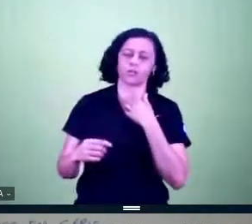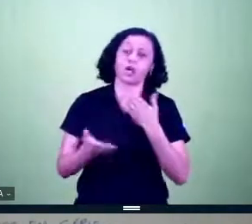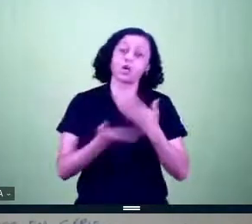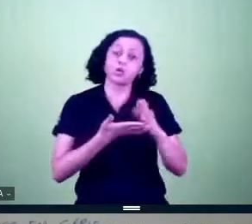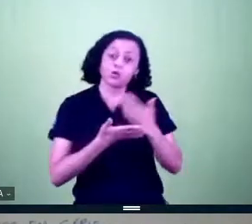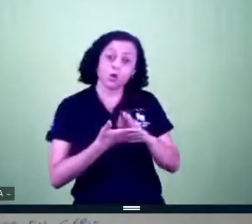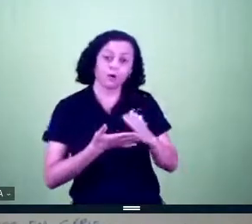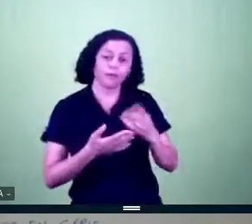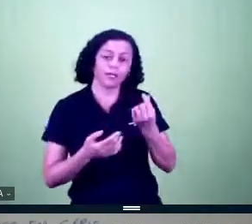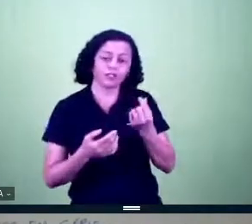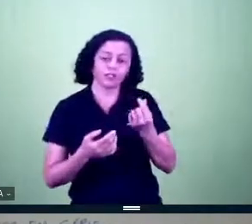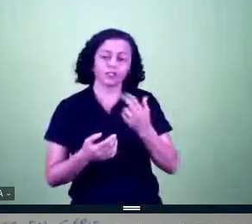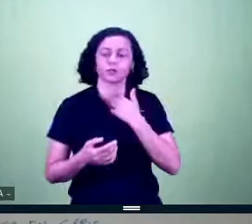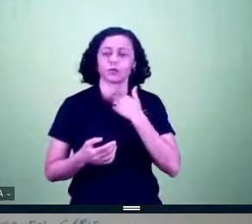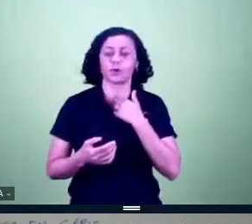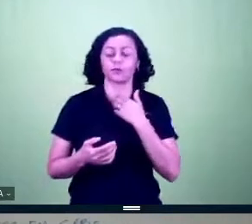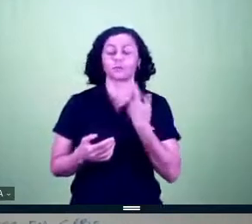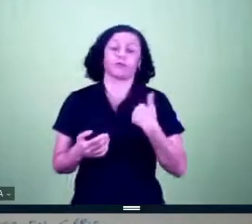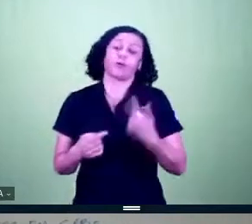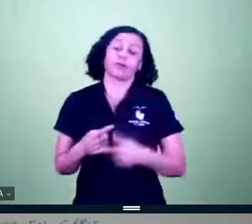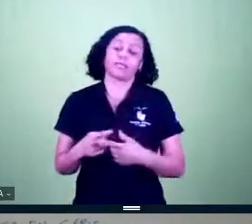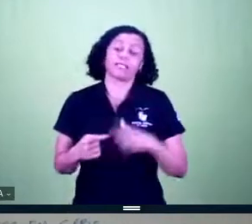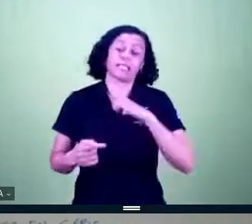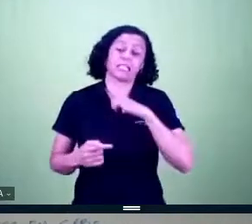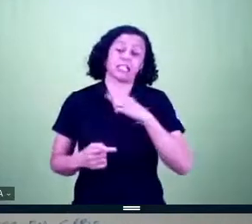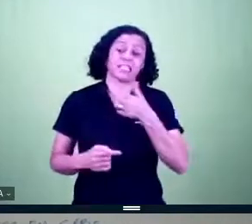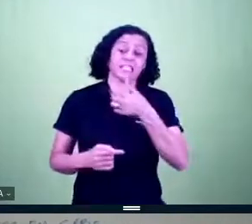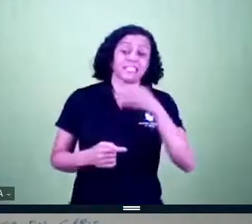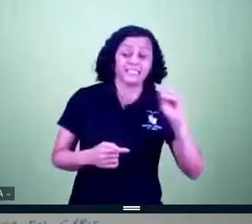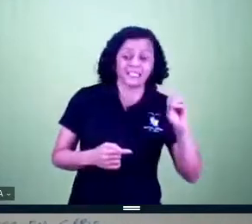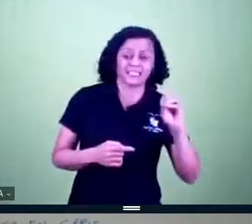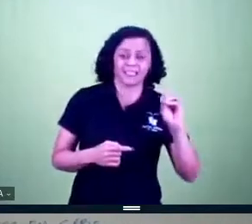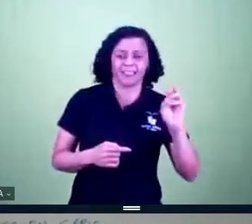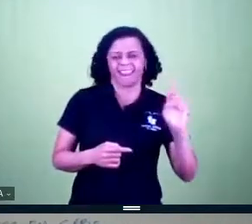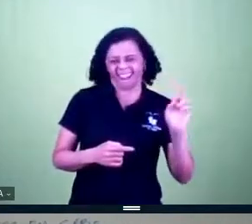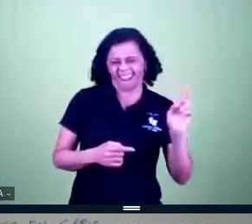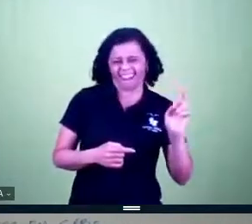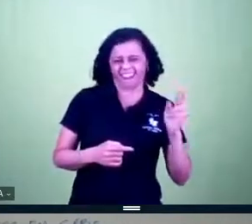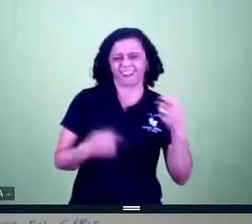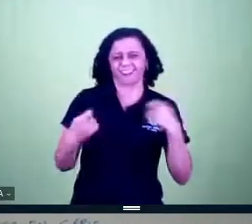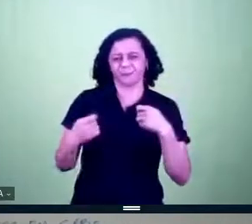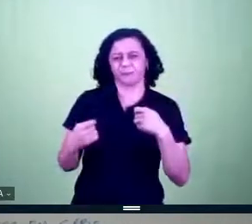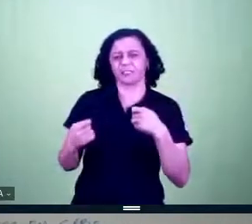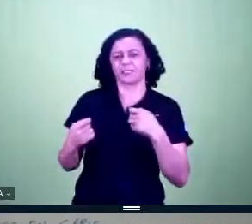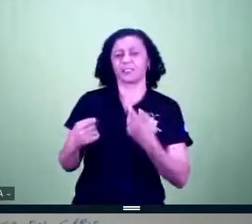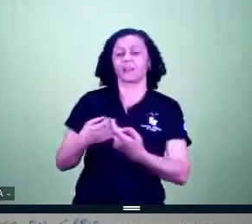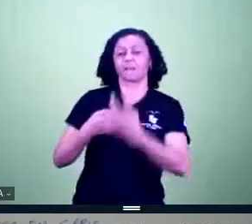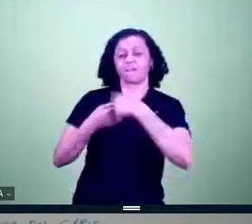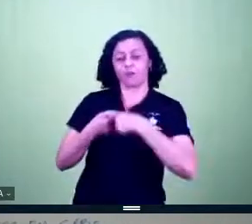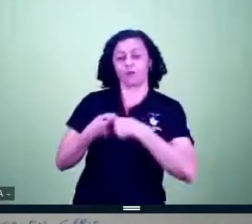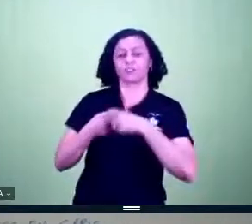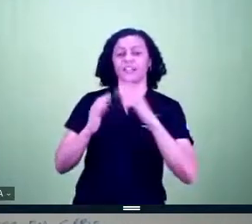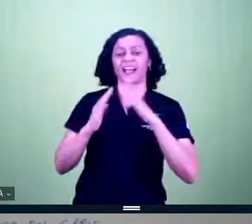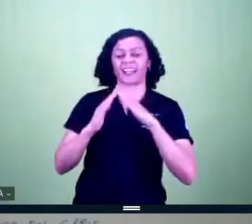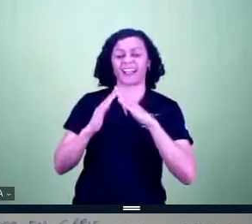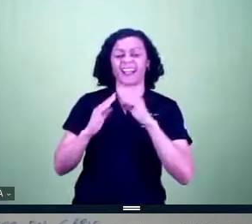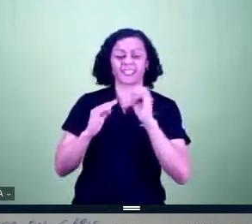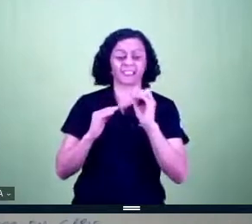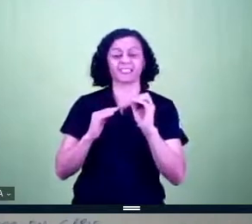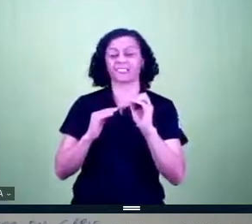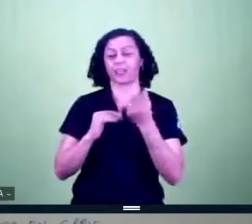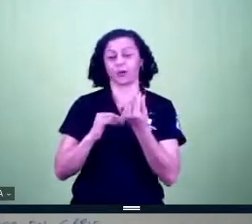100 reais, você vai gastar os 100 reais até você chegar em casa de volta. Entenderam? É assim que funciona a análise de circuitos